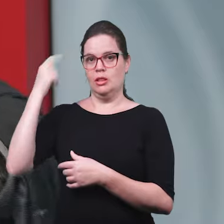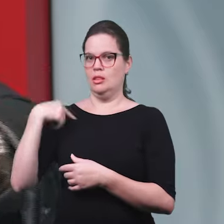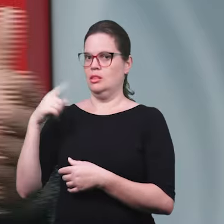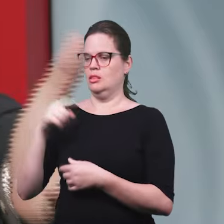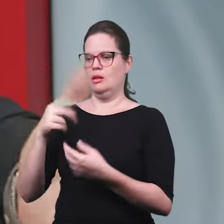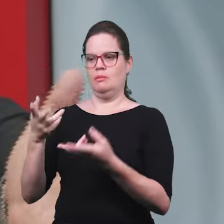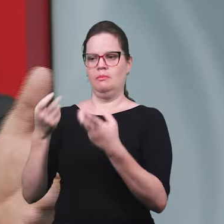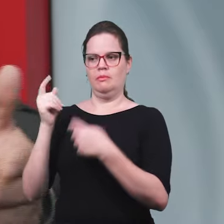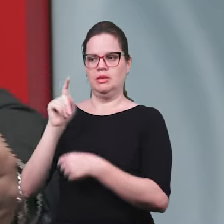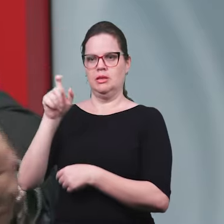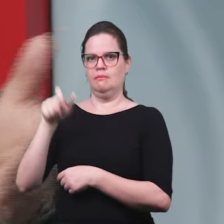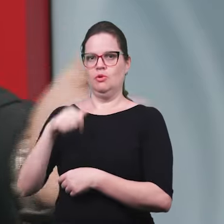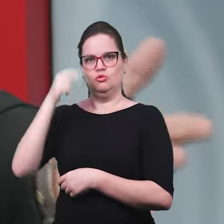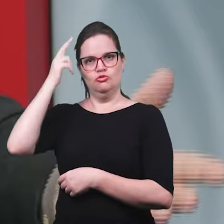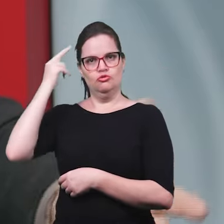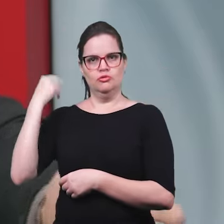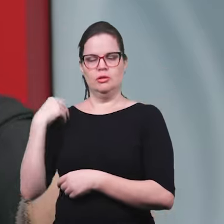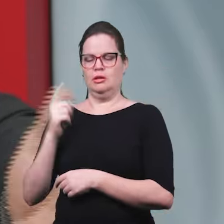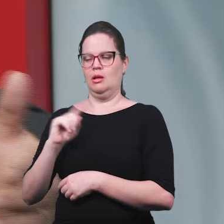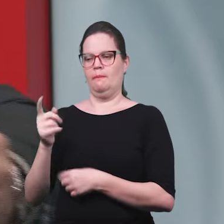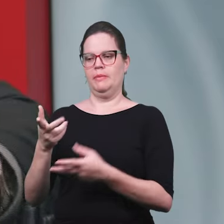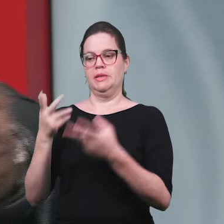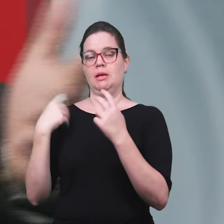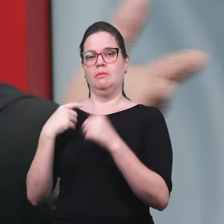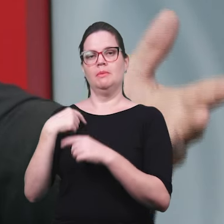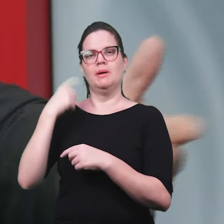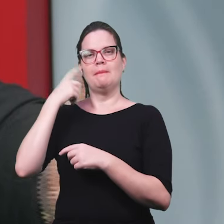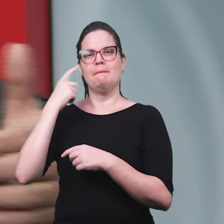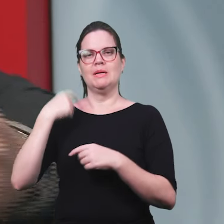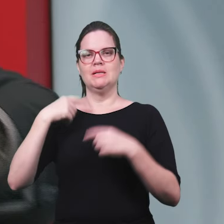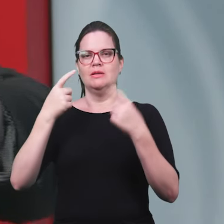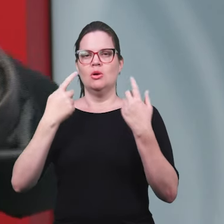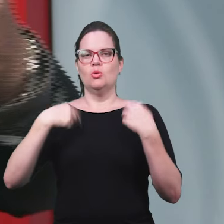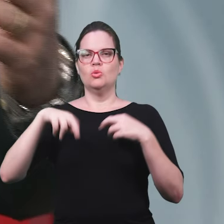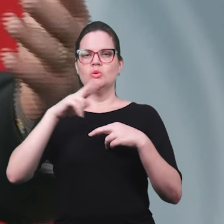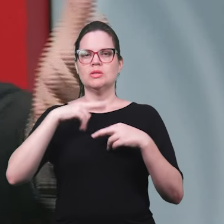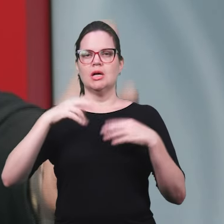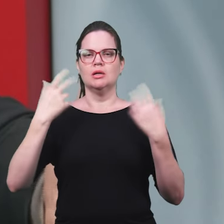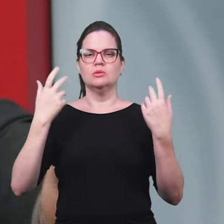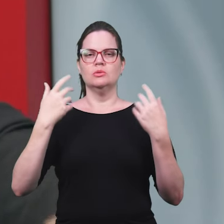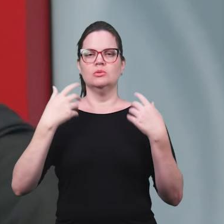não reconheceram José, era um jovem, agora era um homem, né? Por certo estava ali todo